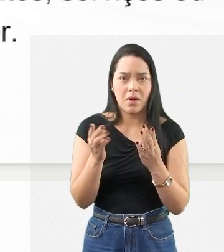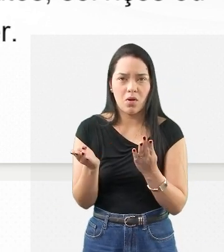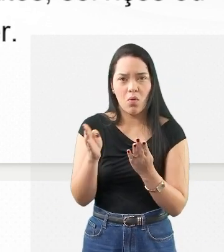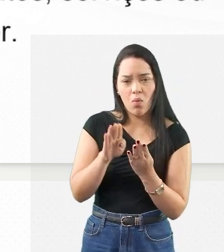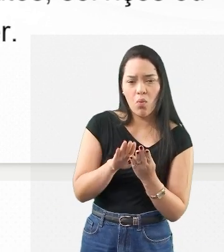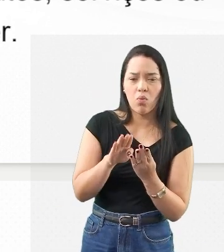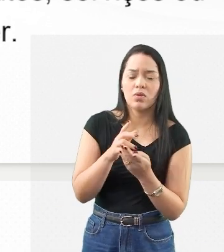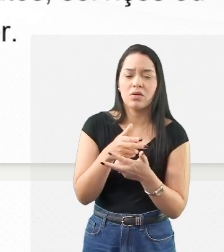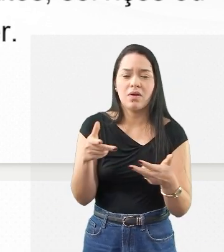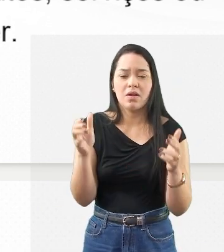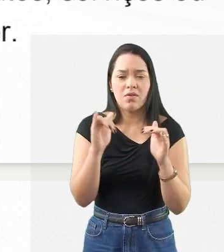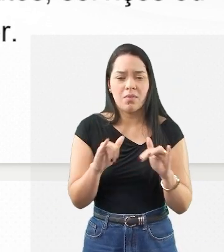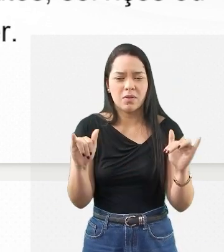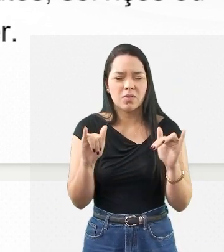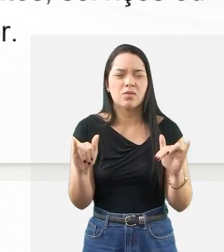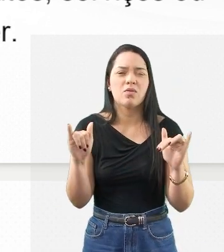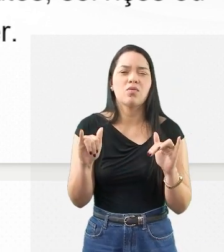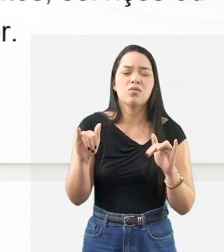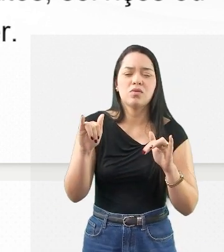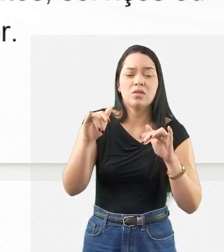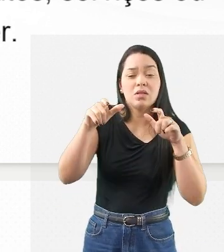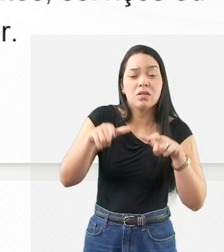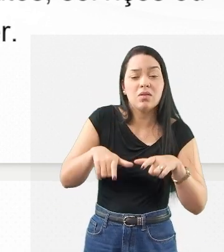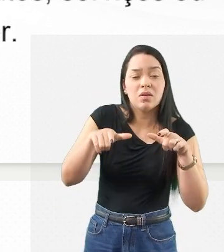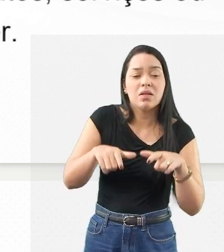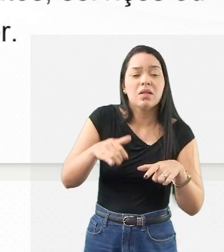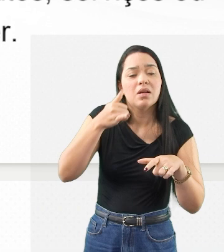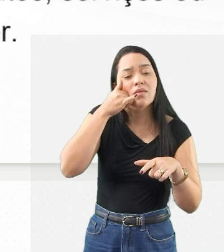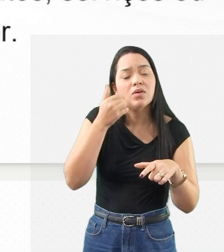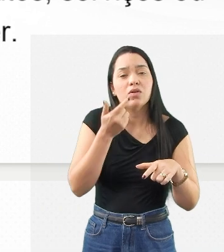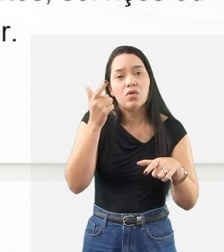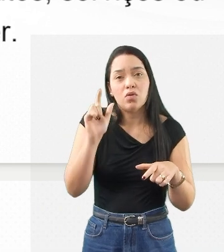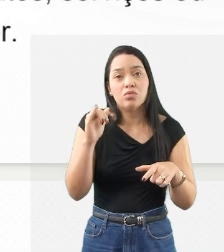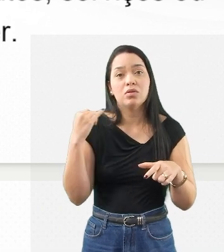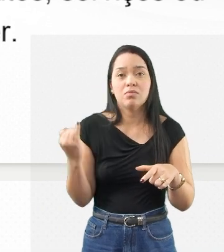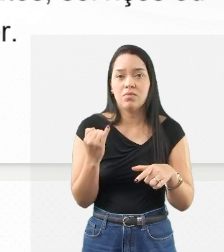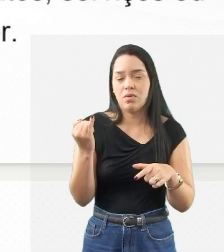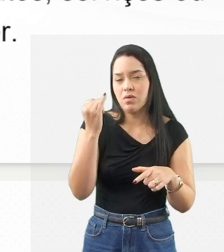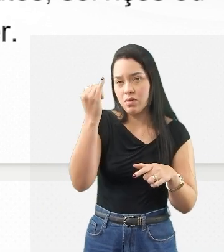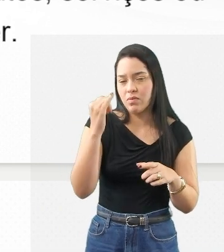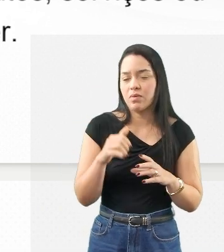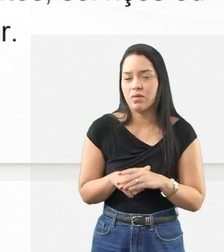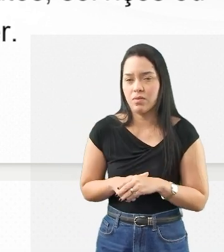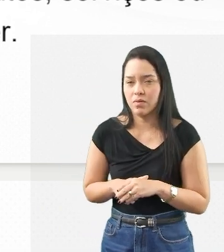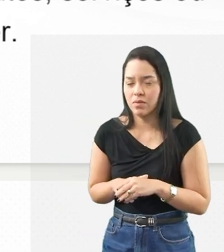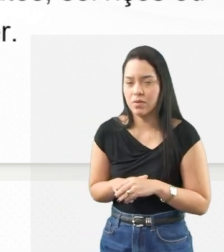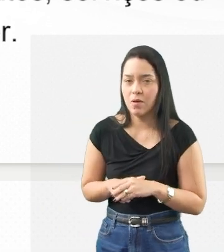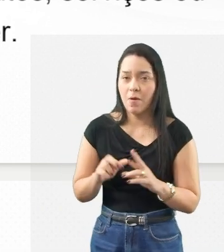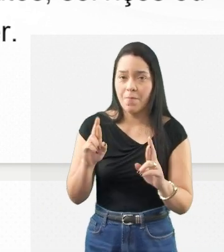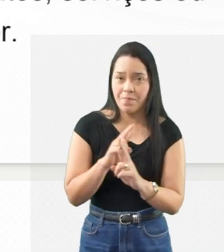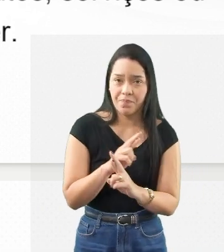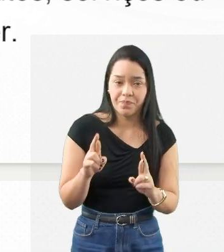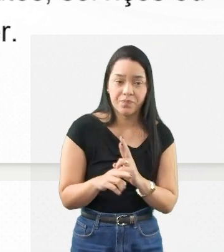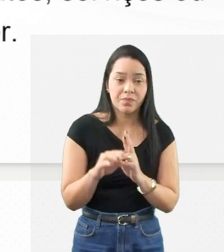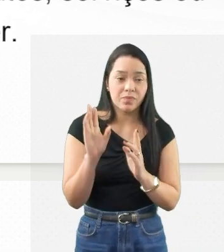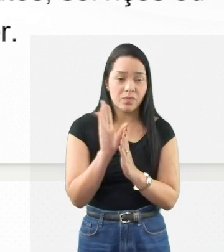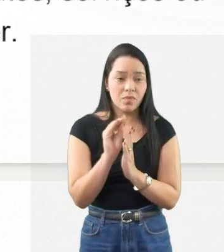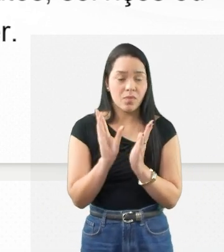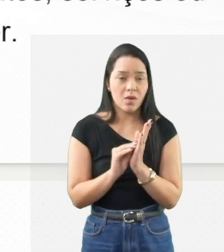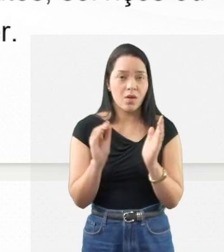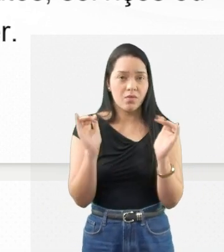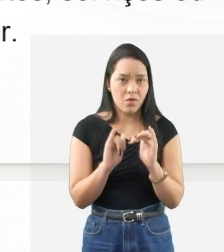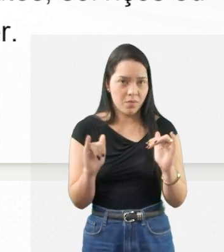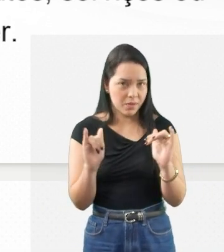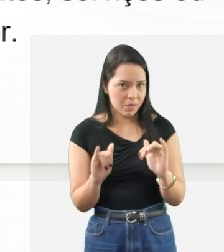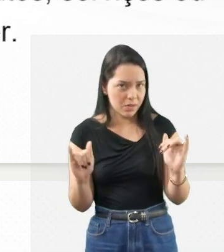que são informações de contato, endereço, telefone e outros dados relevantes referentes ao conteúdo e à informação